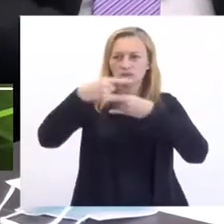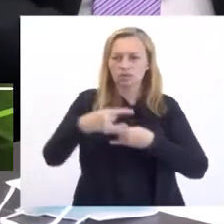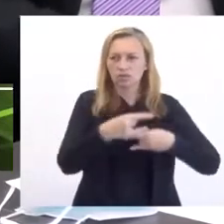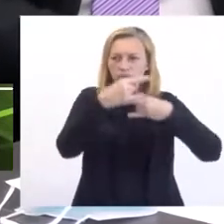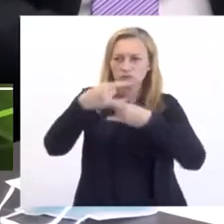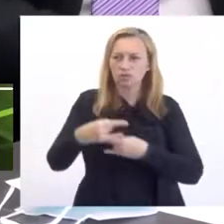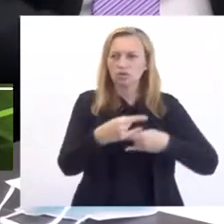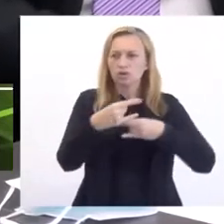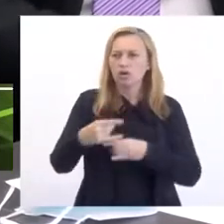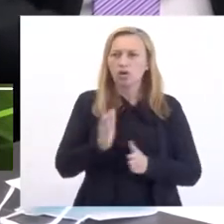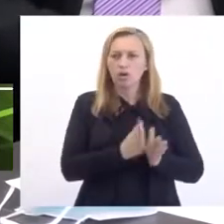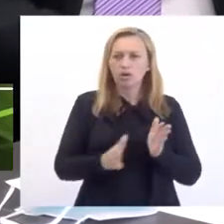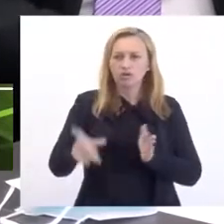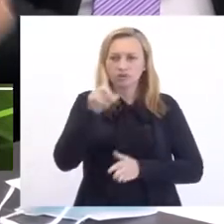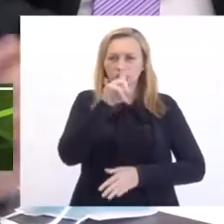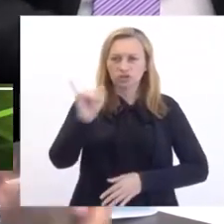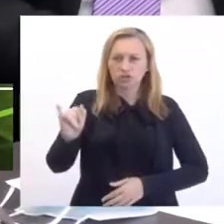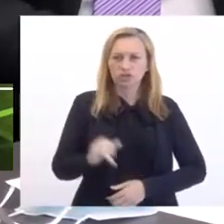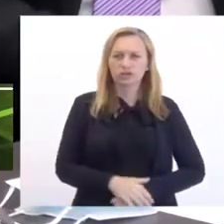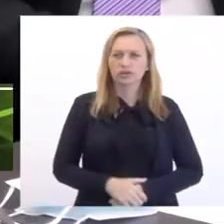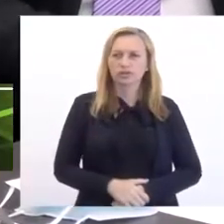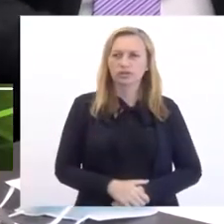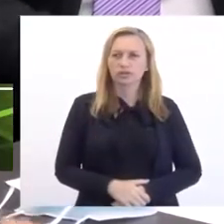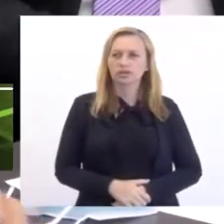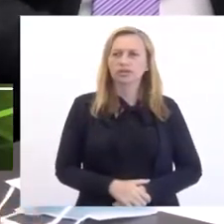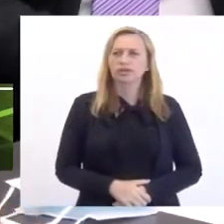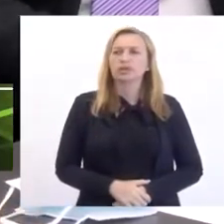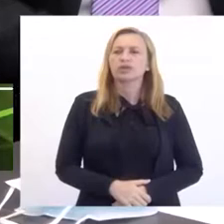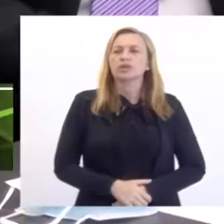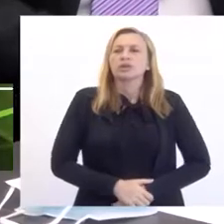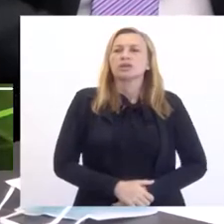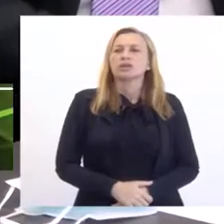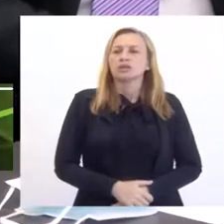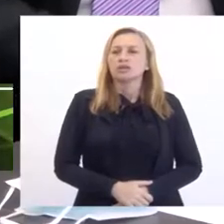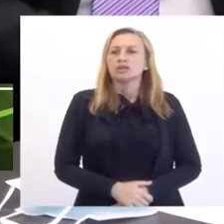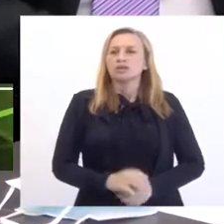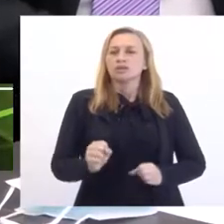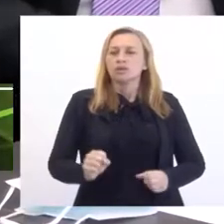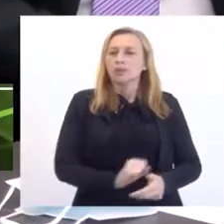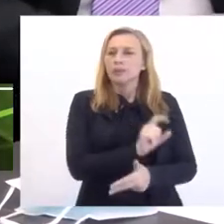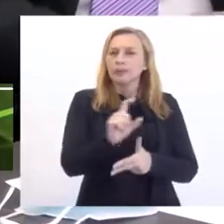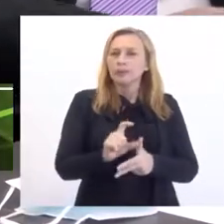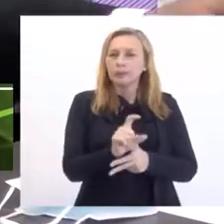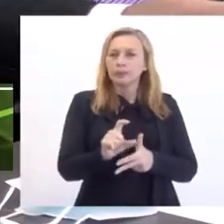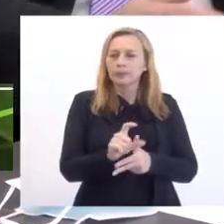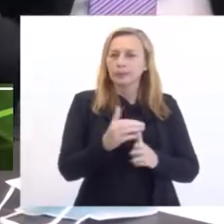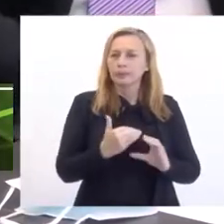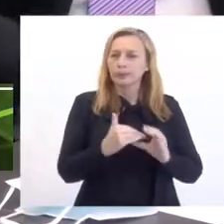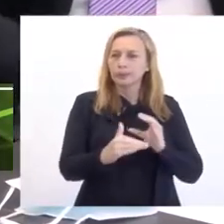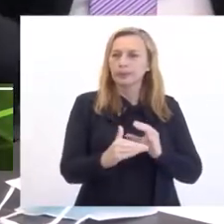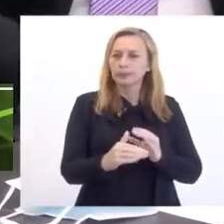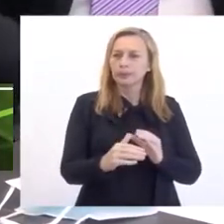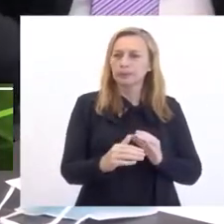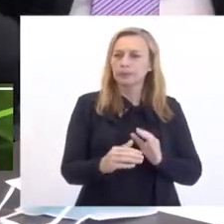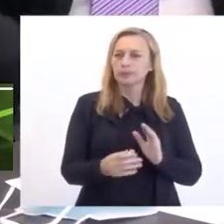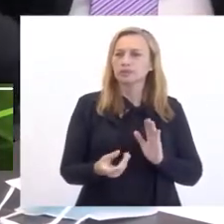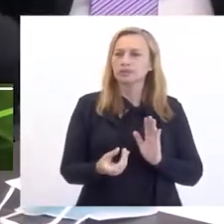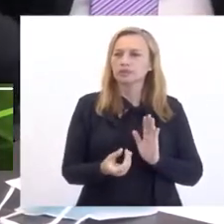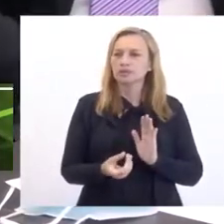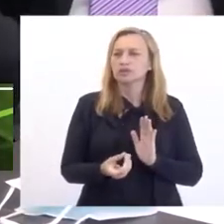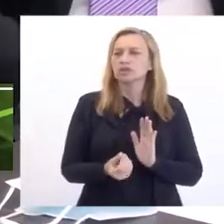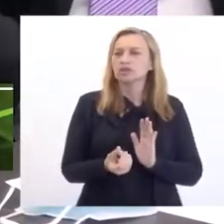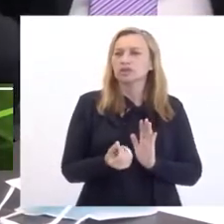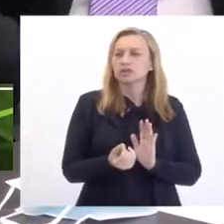do dia. Ofício número 15 de 2021 do Poder Executivo, que encaminha a prestação de contas da gestão